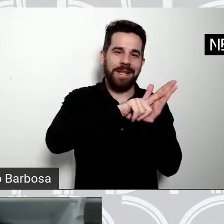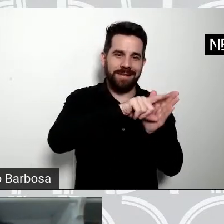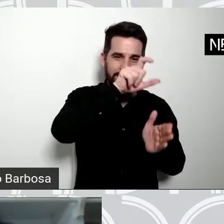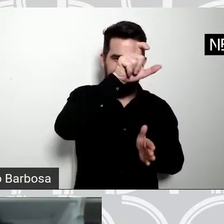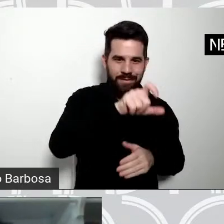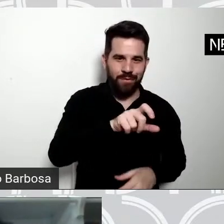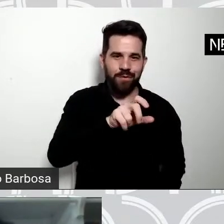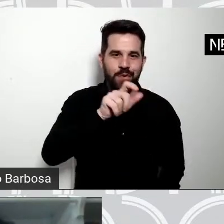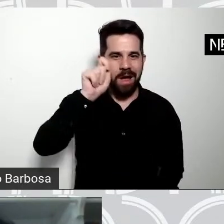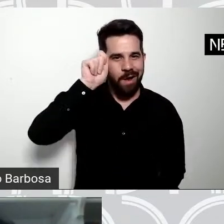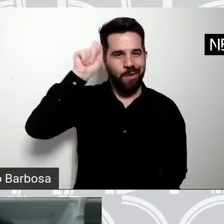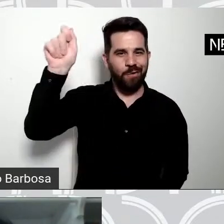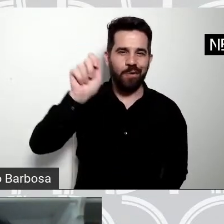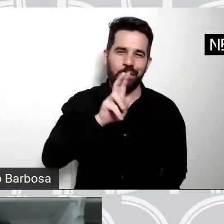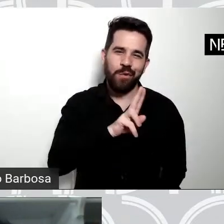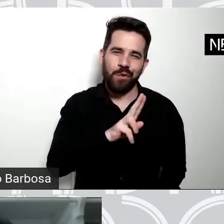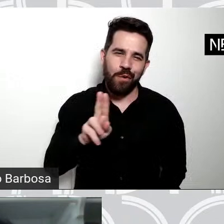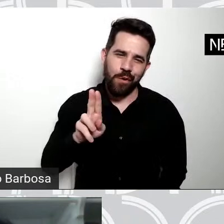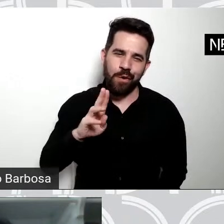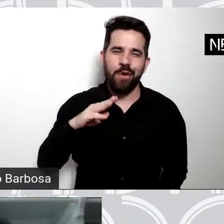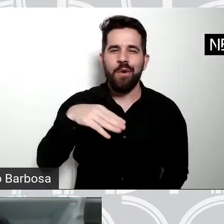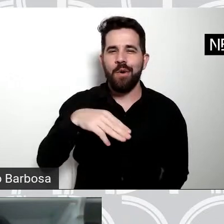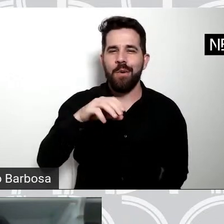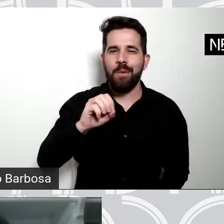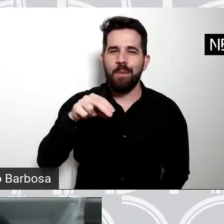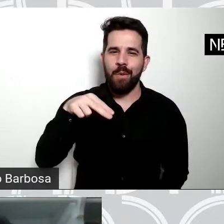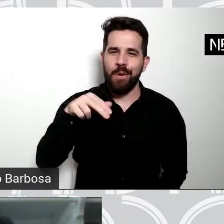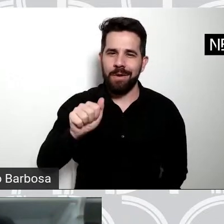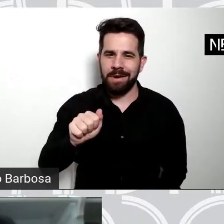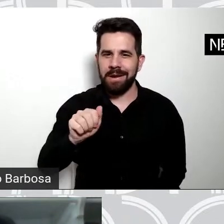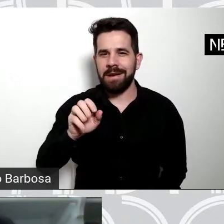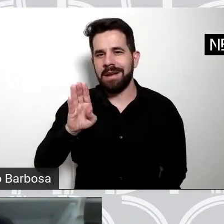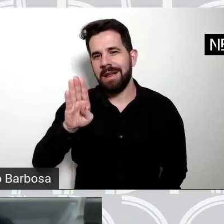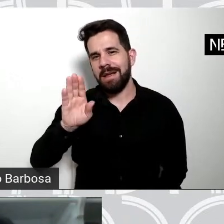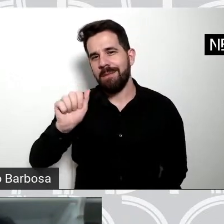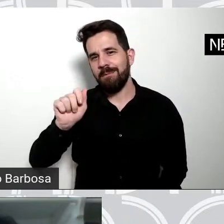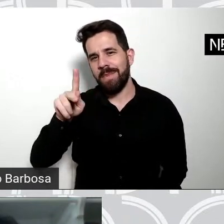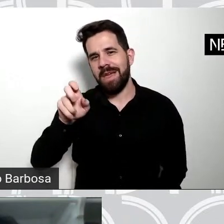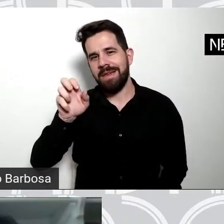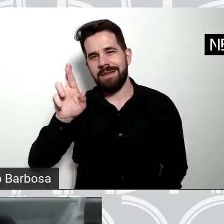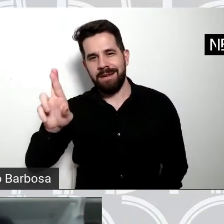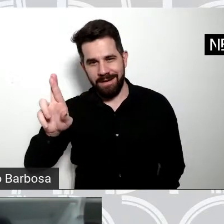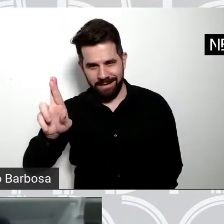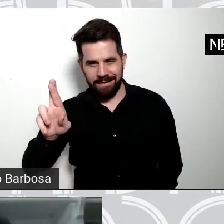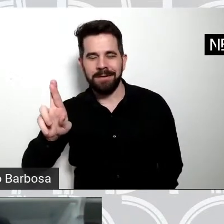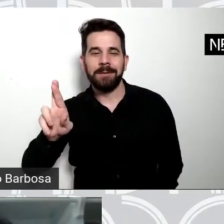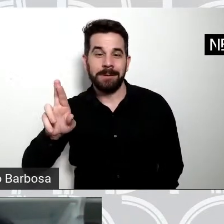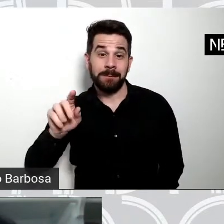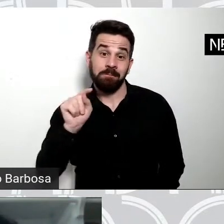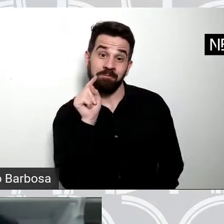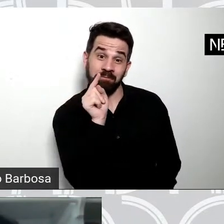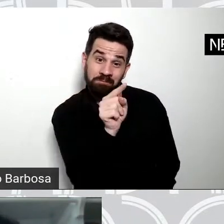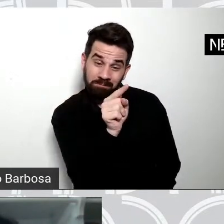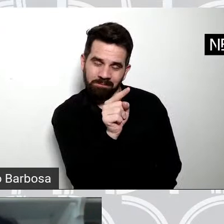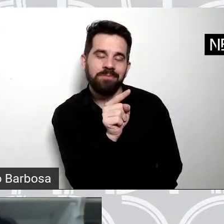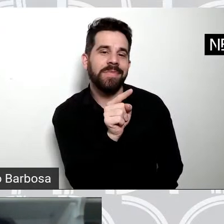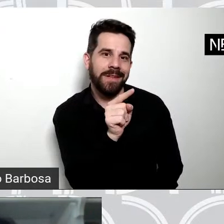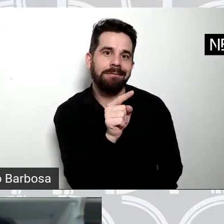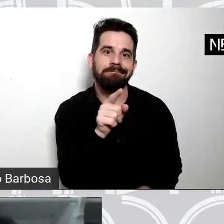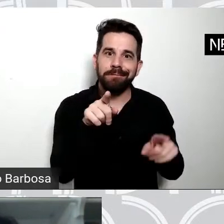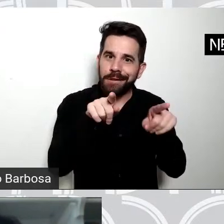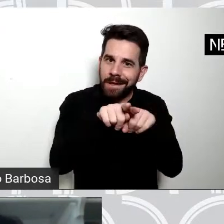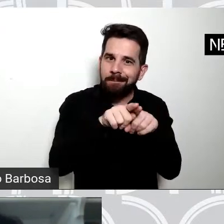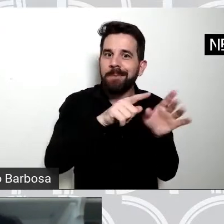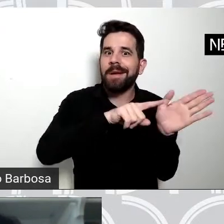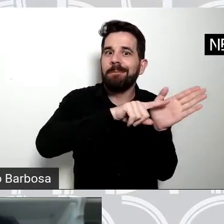Então, narrativas exatamente porque nós sabemos que os sujeitos que compõem a história não são apenas